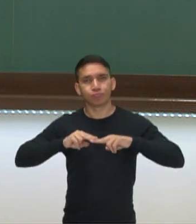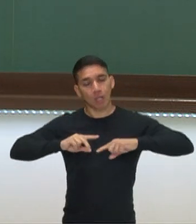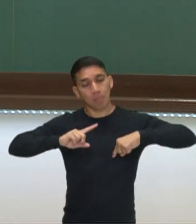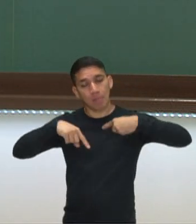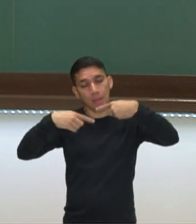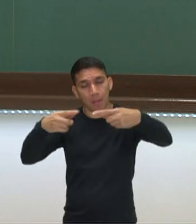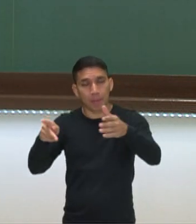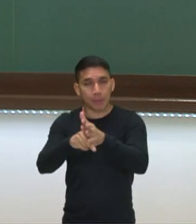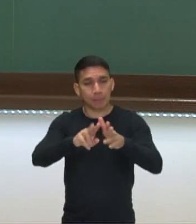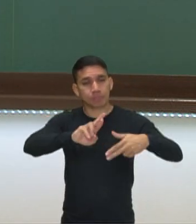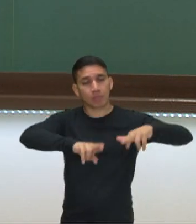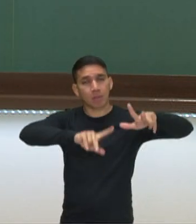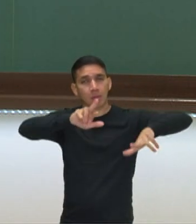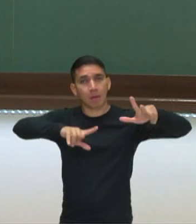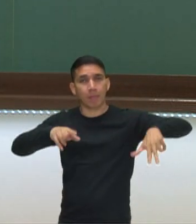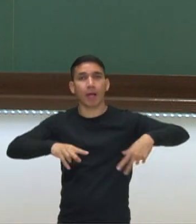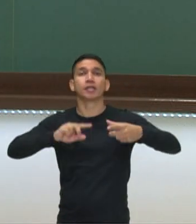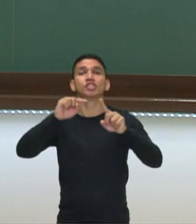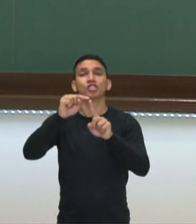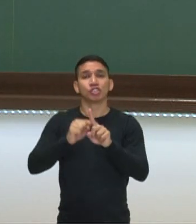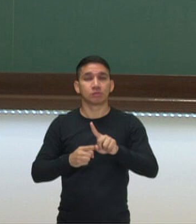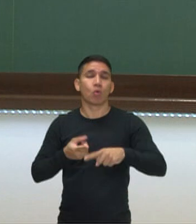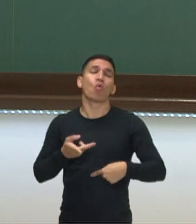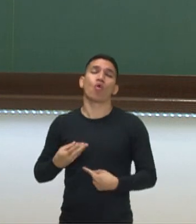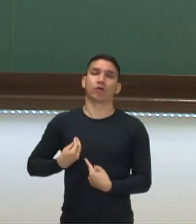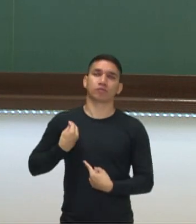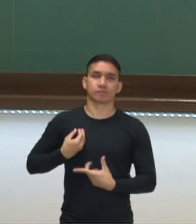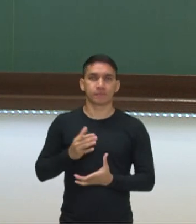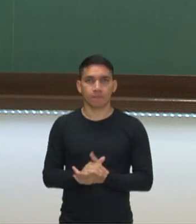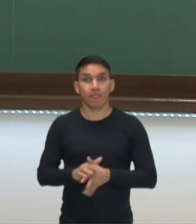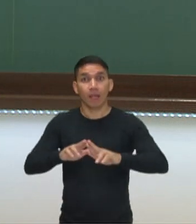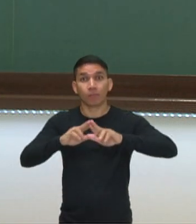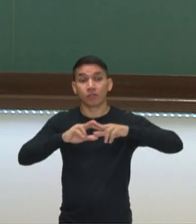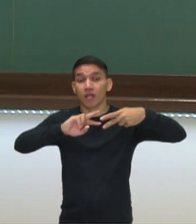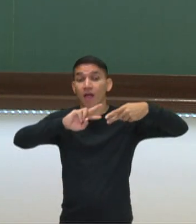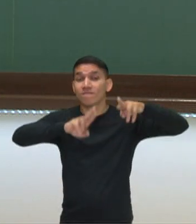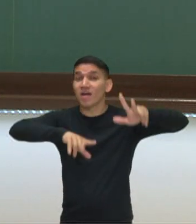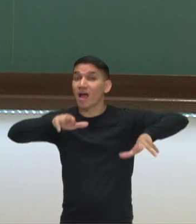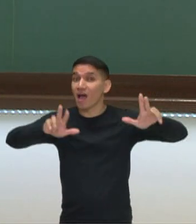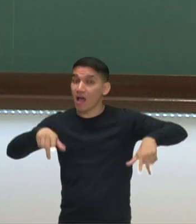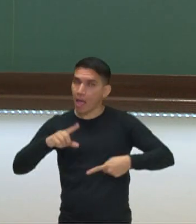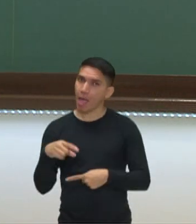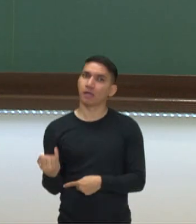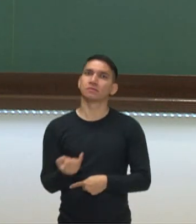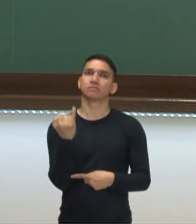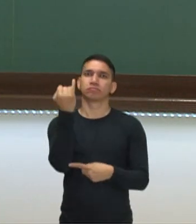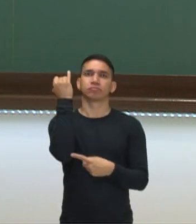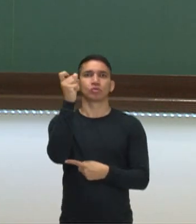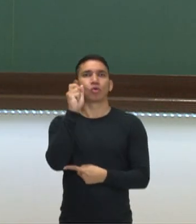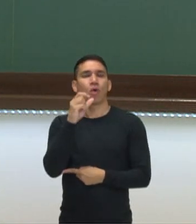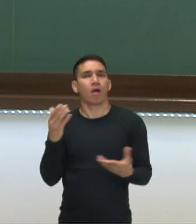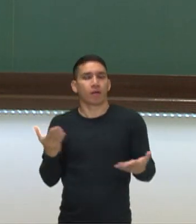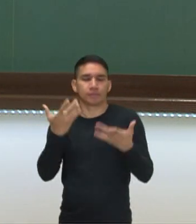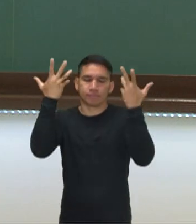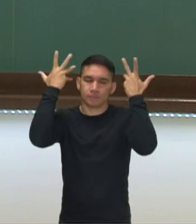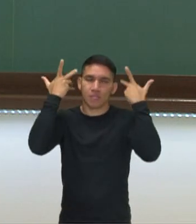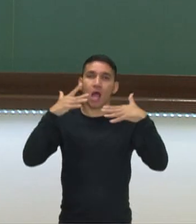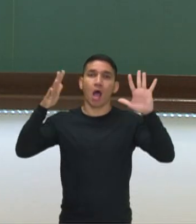reproduzir e assim a espécie continua existindo. Então, a variabilidade é fundamental, né, na